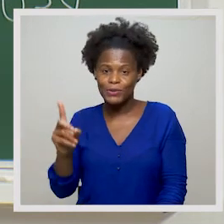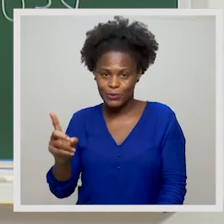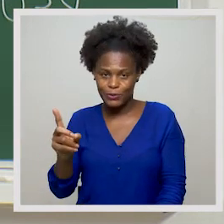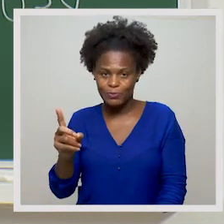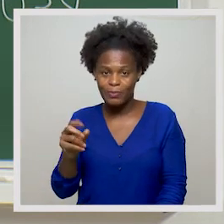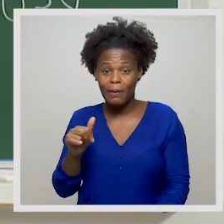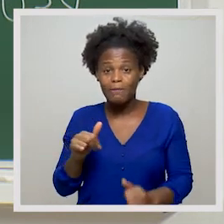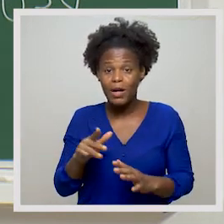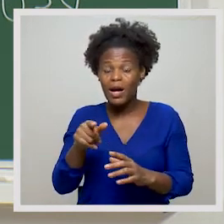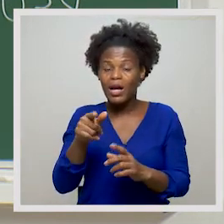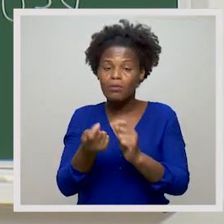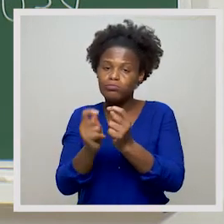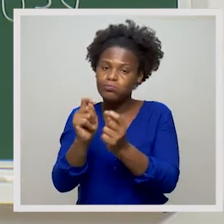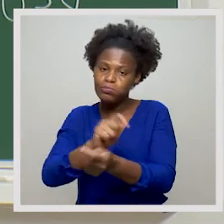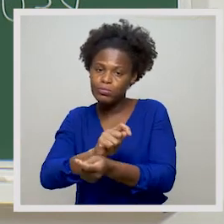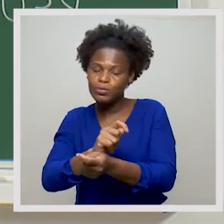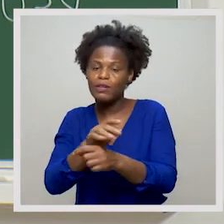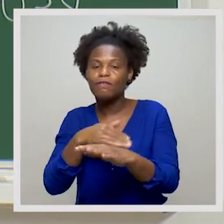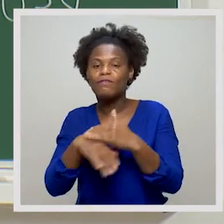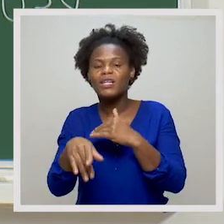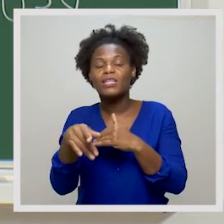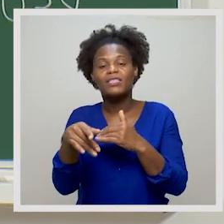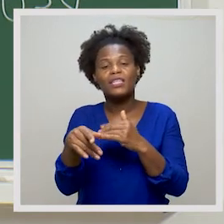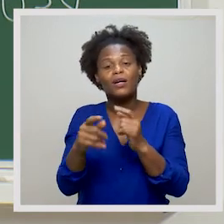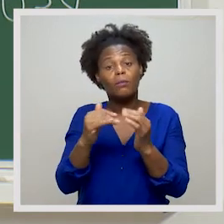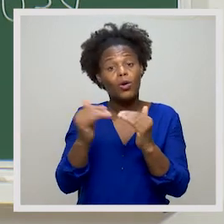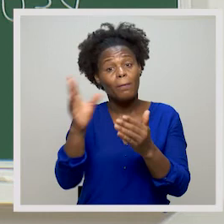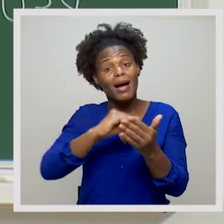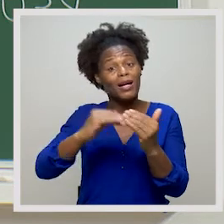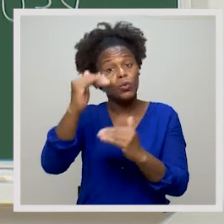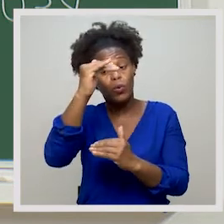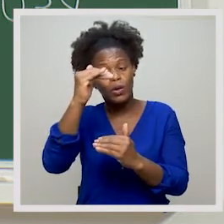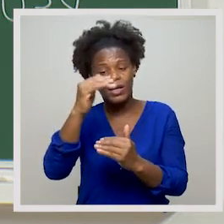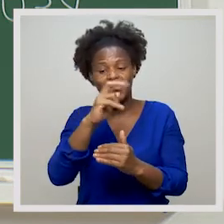34,6, ok? Aqui eu arredondei por excesso.